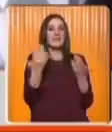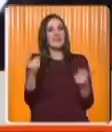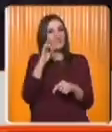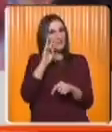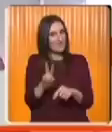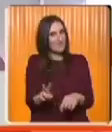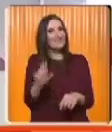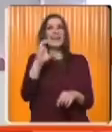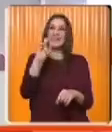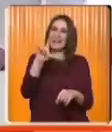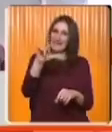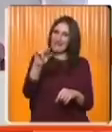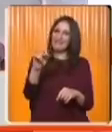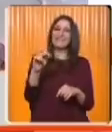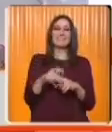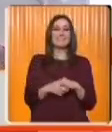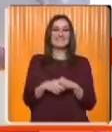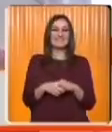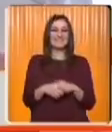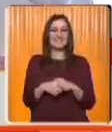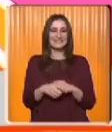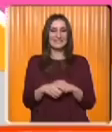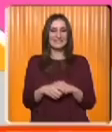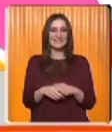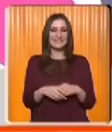Carla. Aí vem a Carla.